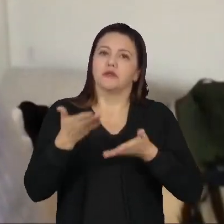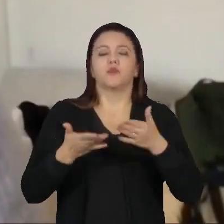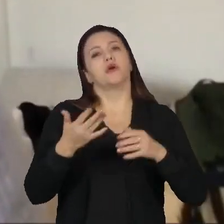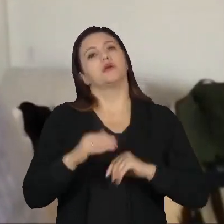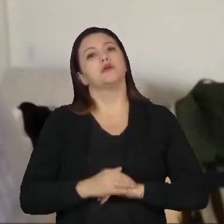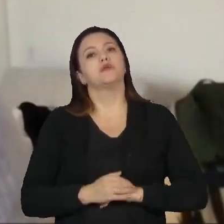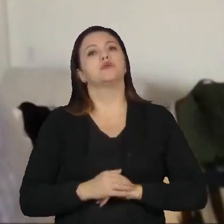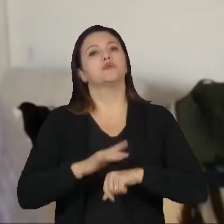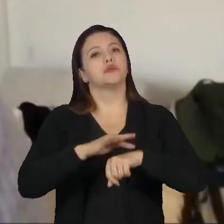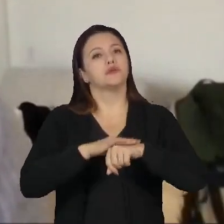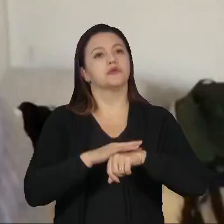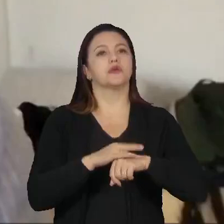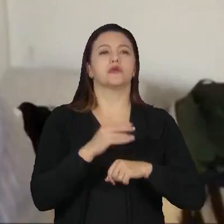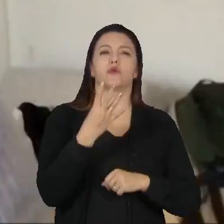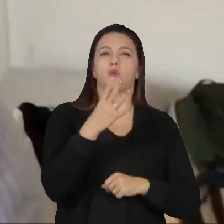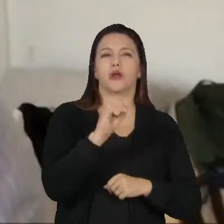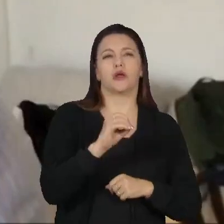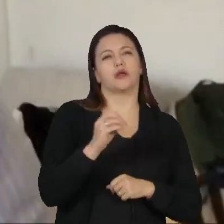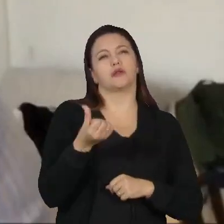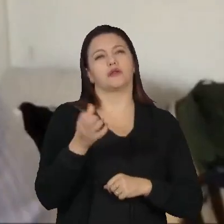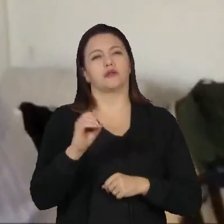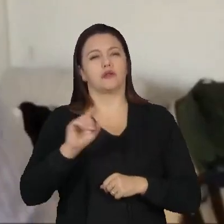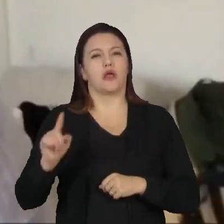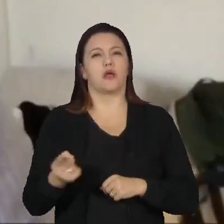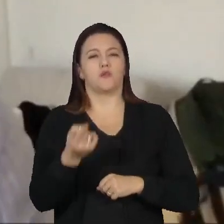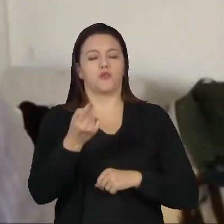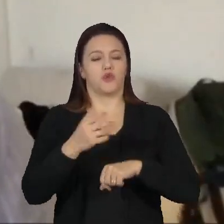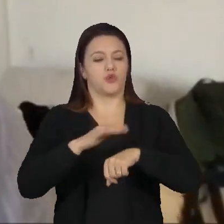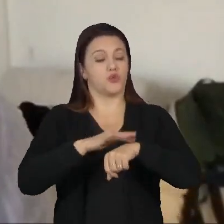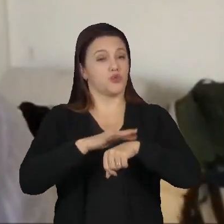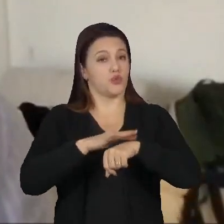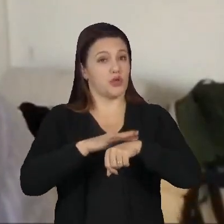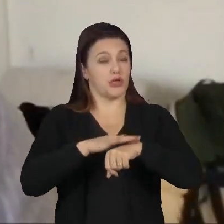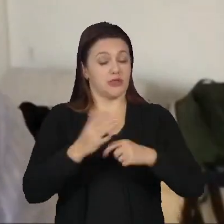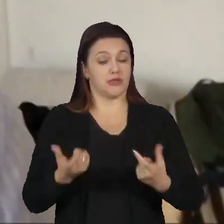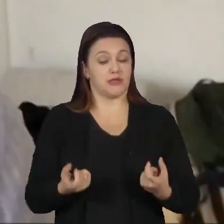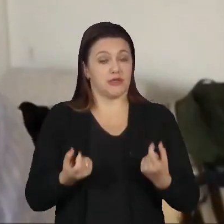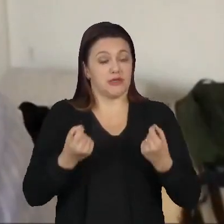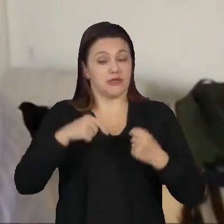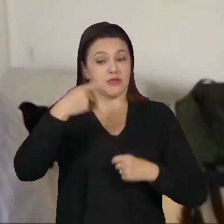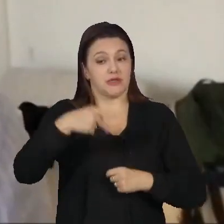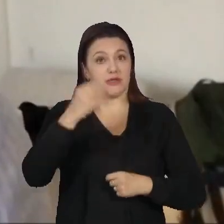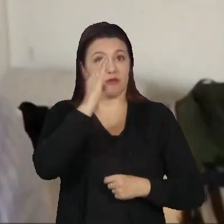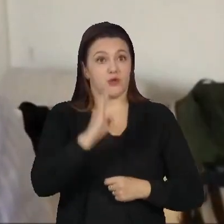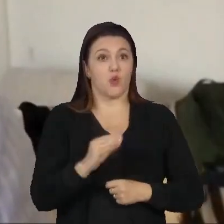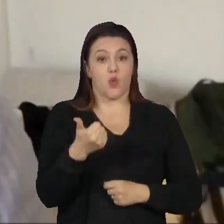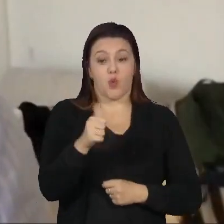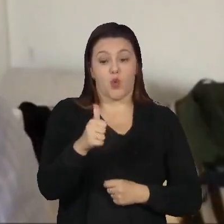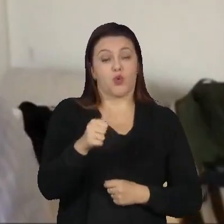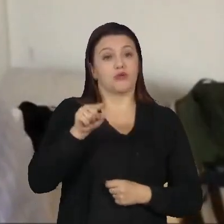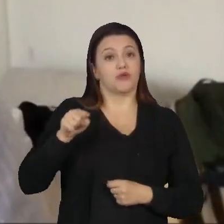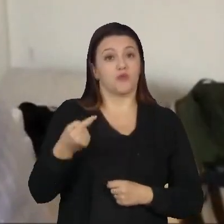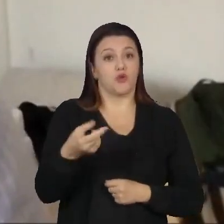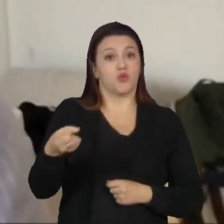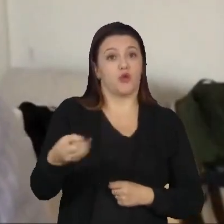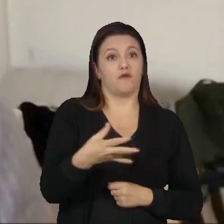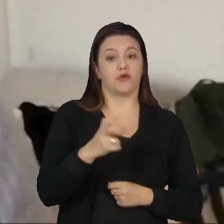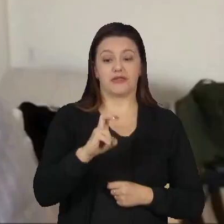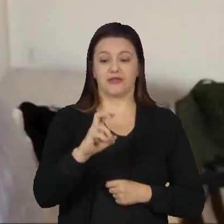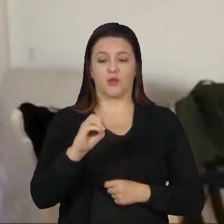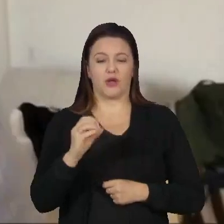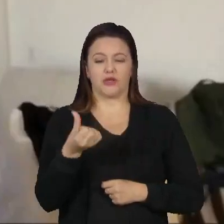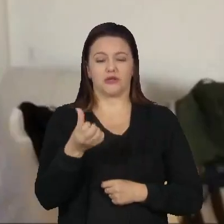60 mil pacientes enfrentando nesse momento essa doença no Brasil. Então, 11 mil casos novos e 50, 60